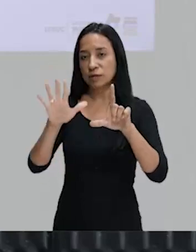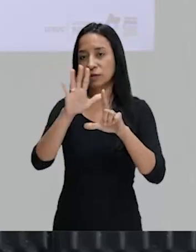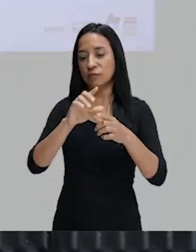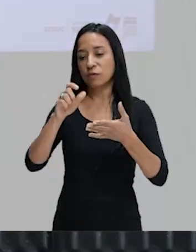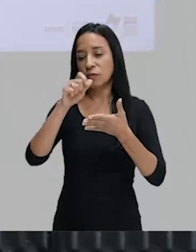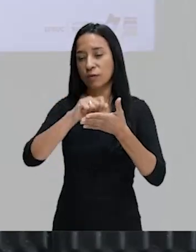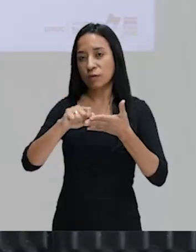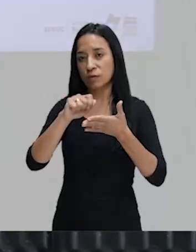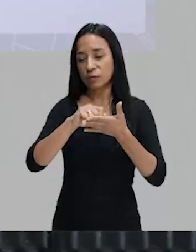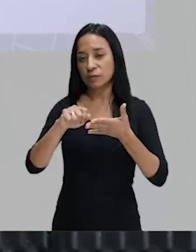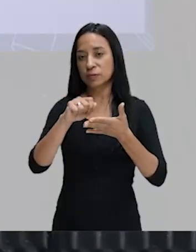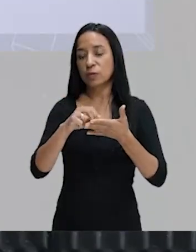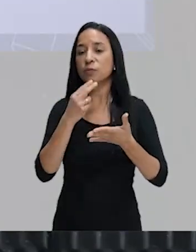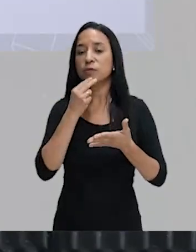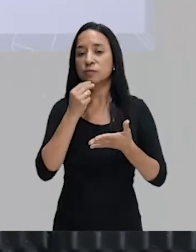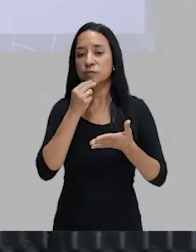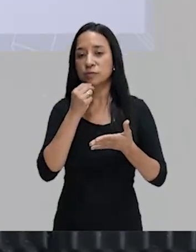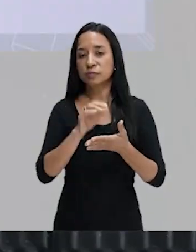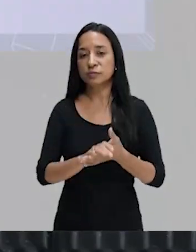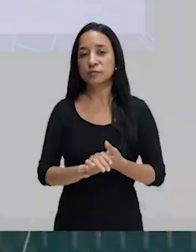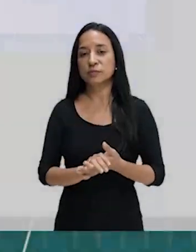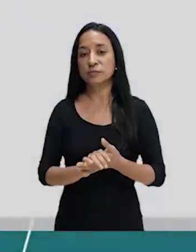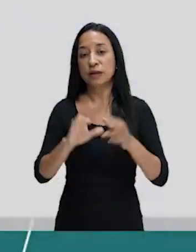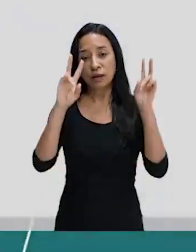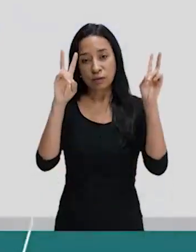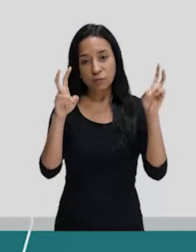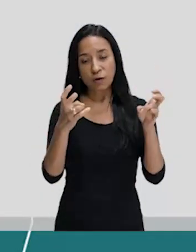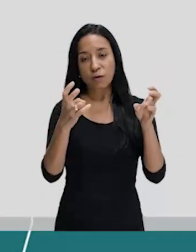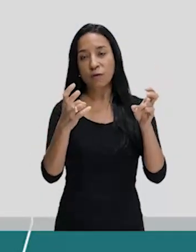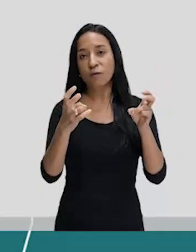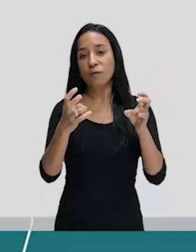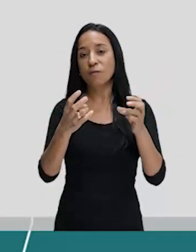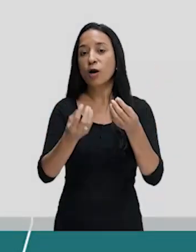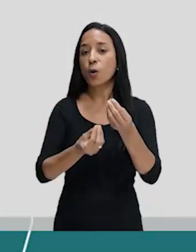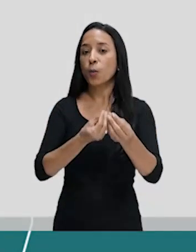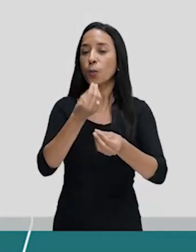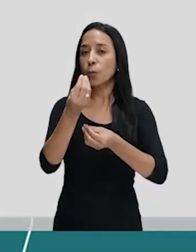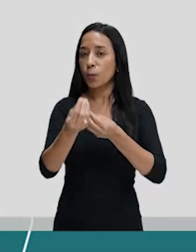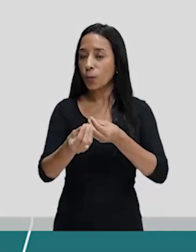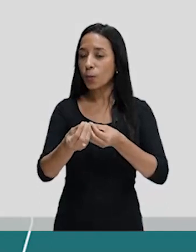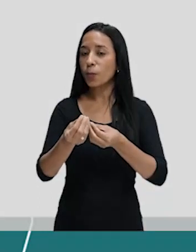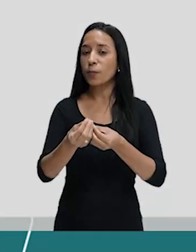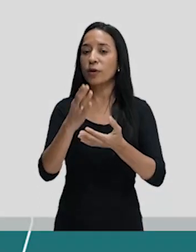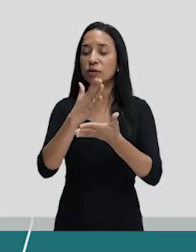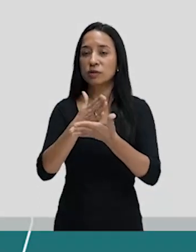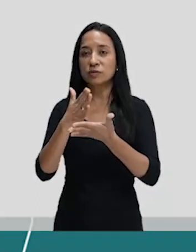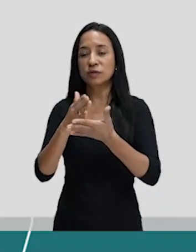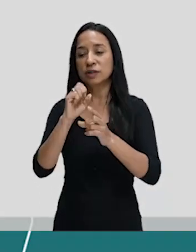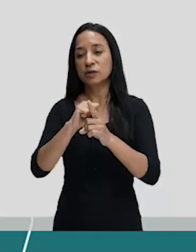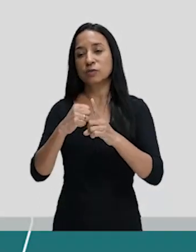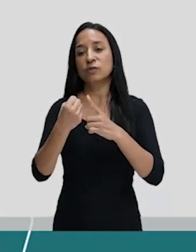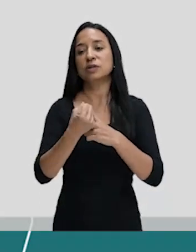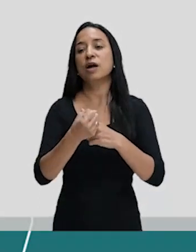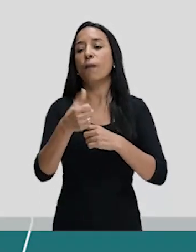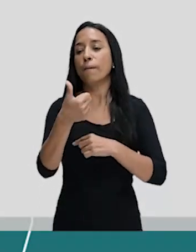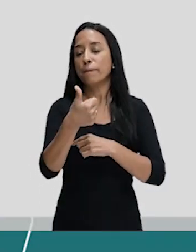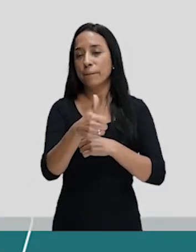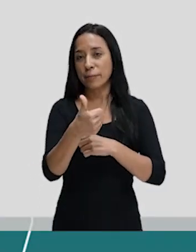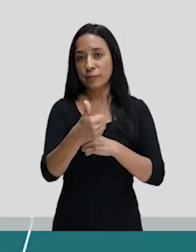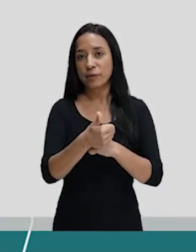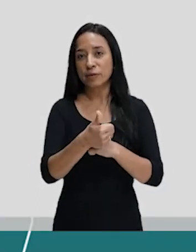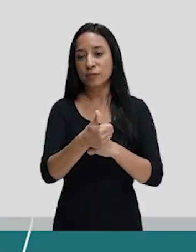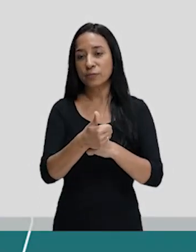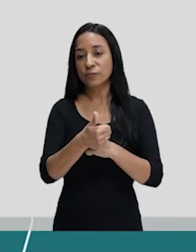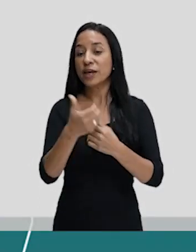do assunto formas de estratificação social, primeira parte. Então tu já está sabendo que essa aula